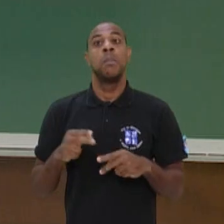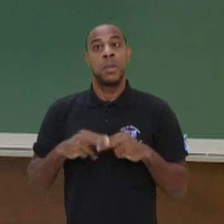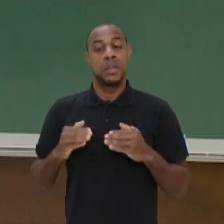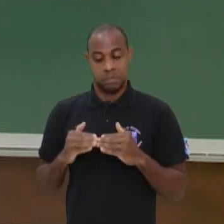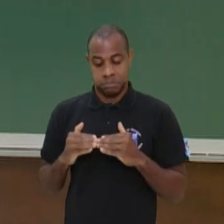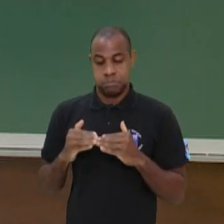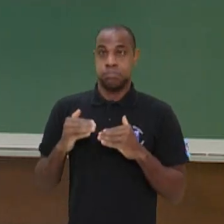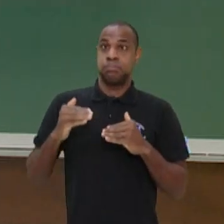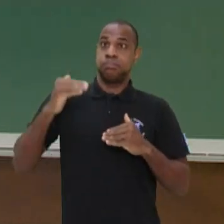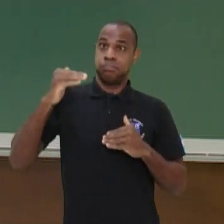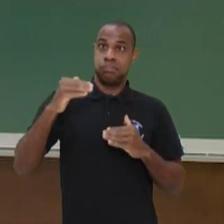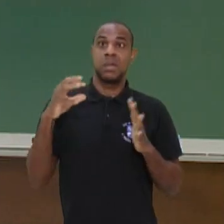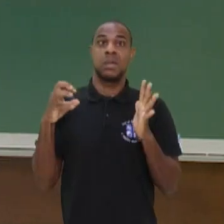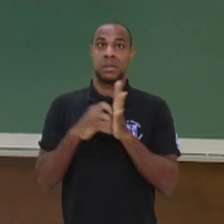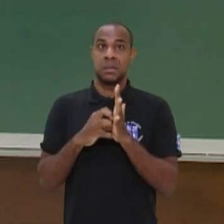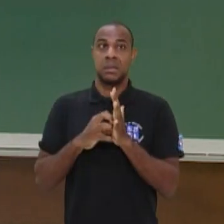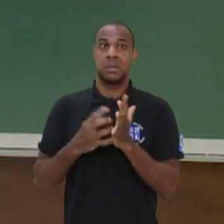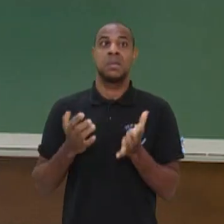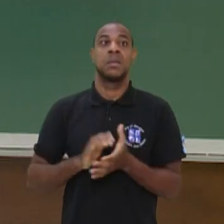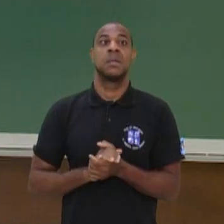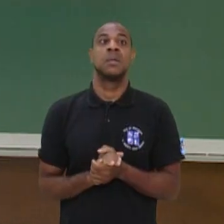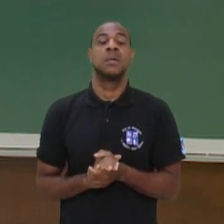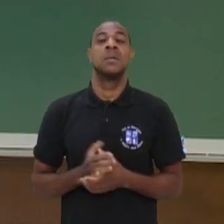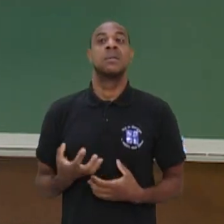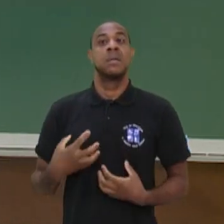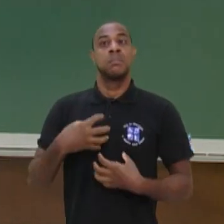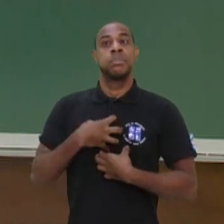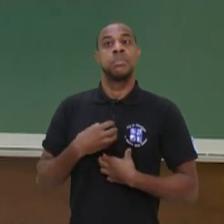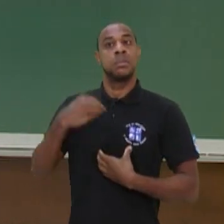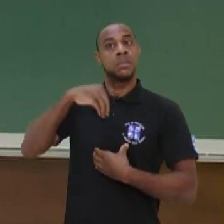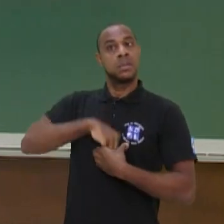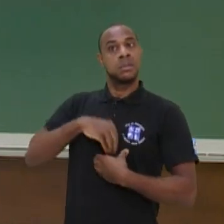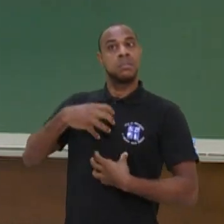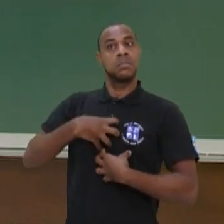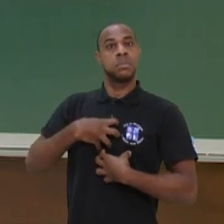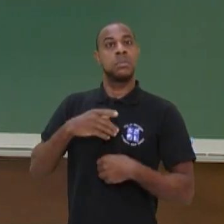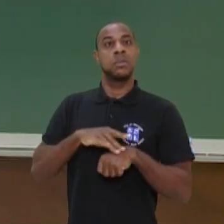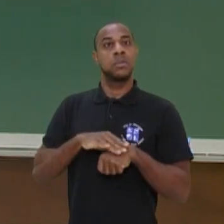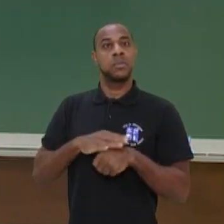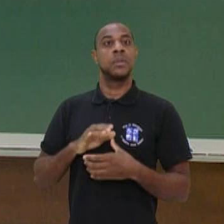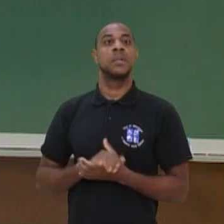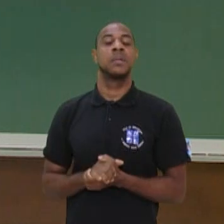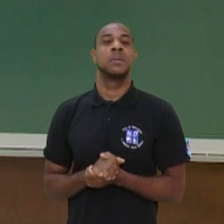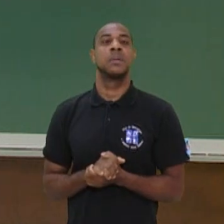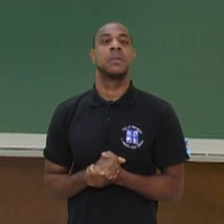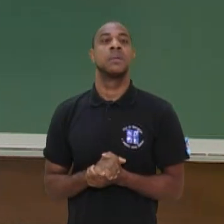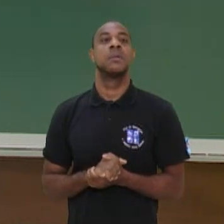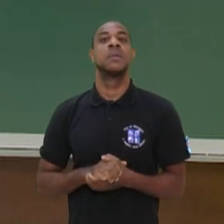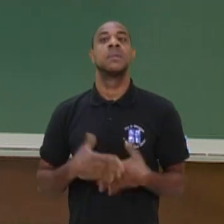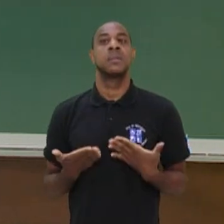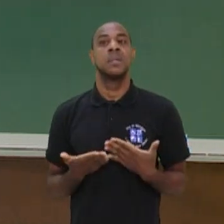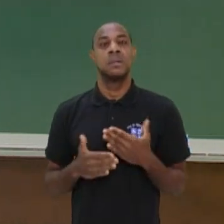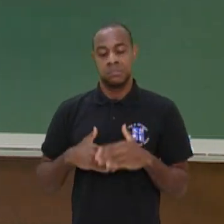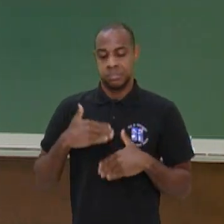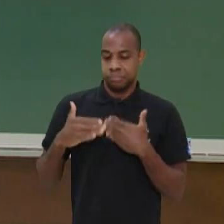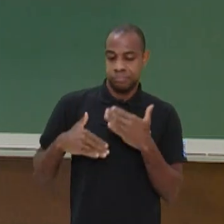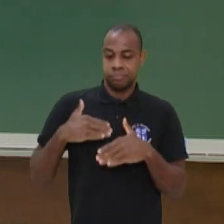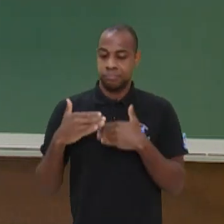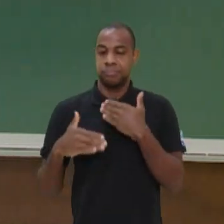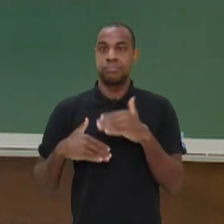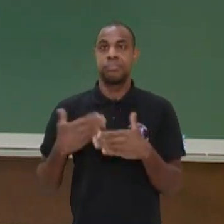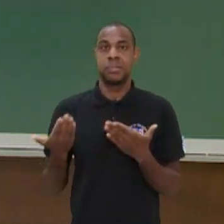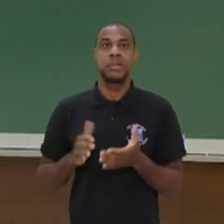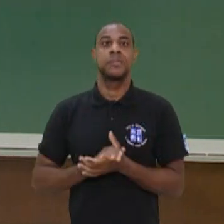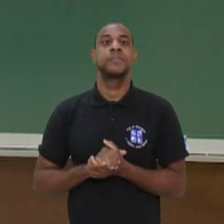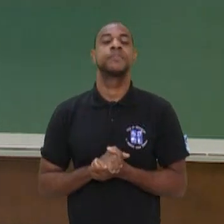doença, que é a AIDS em si, né? Que daí já se instalou a doença. O HIV era a primeira manifestação ali, gerou as primeiras manifestações, a